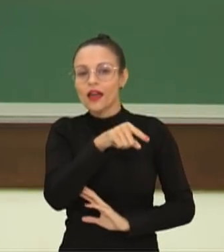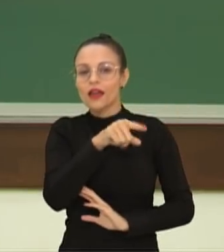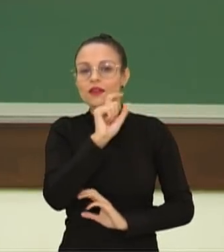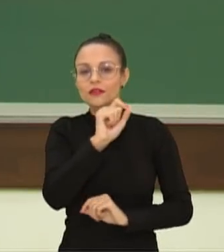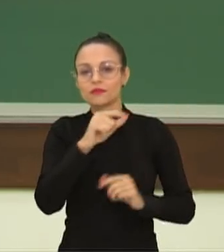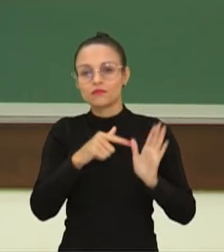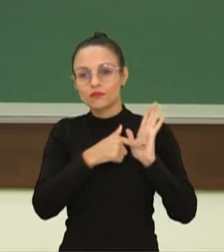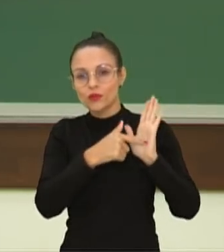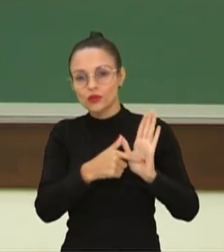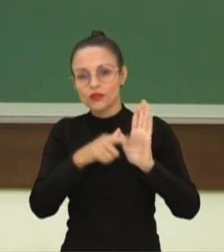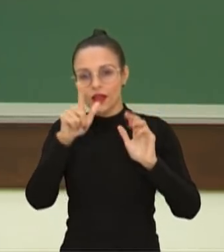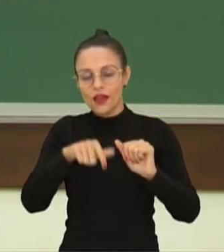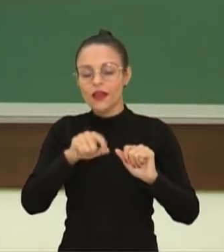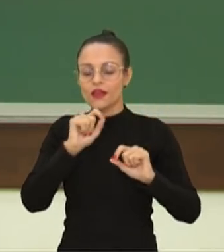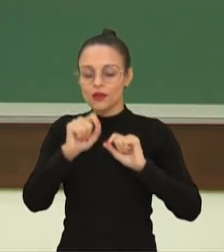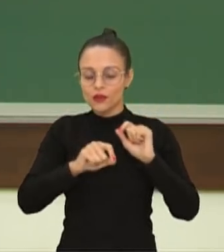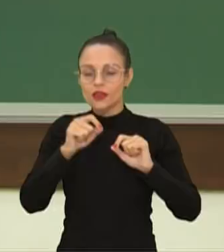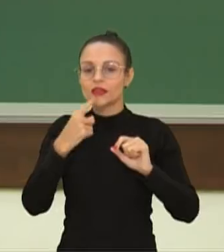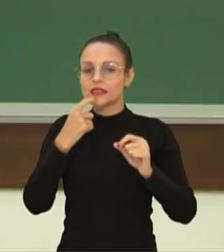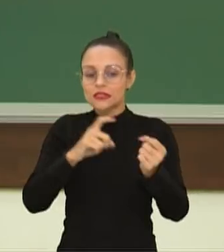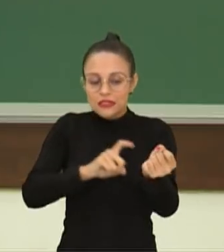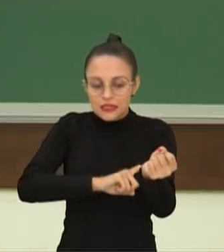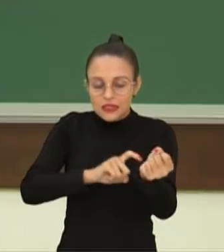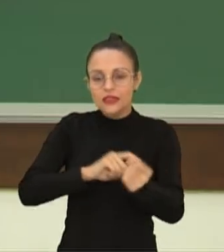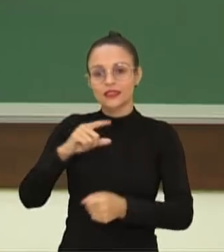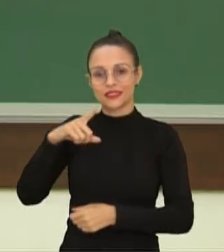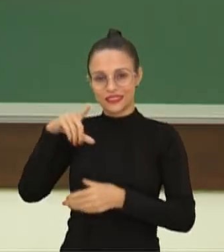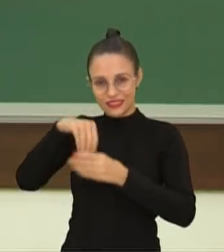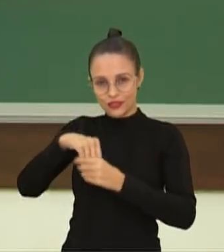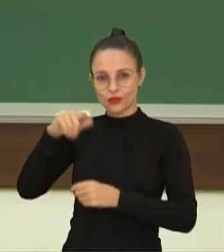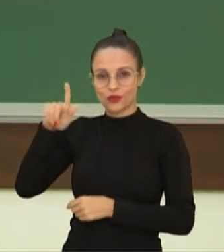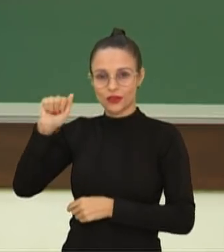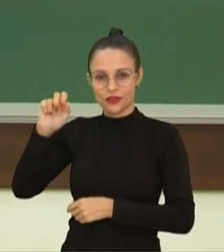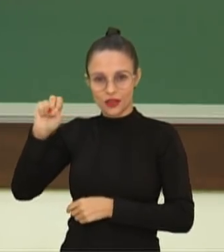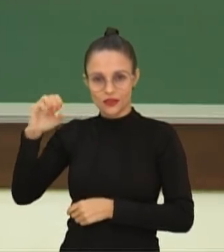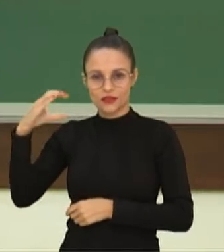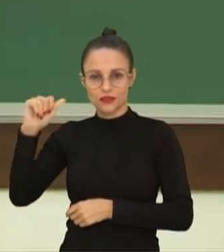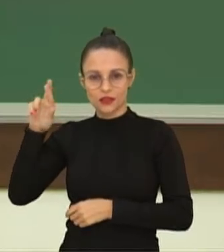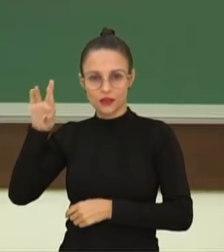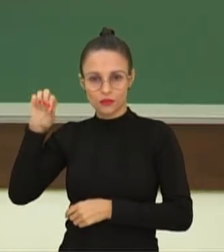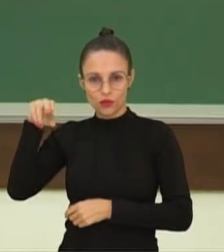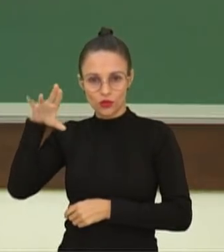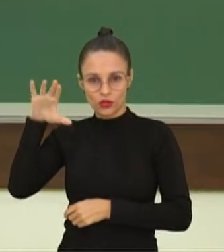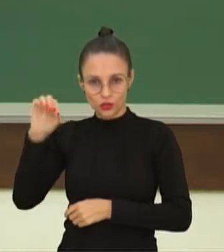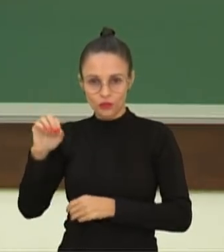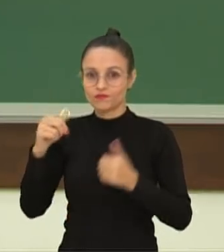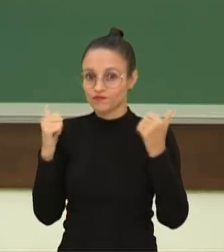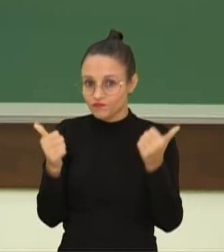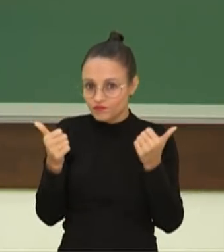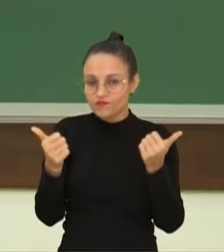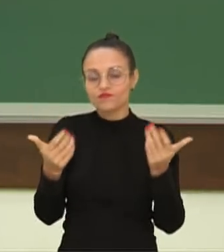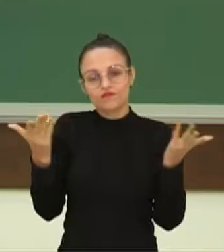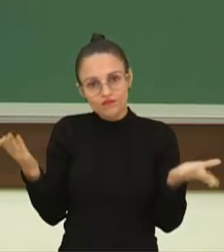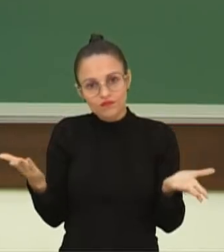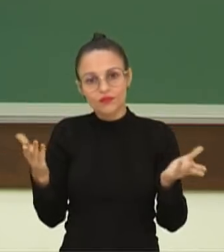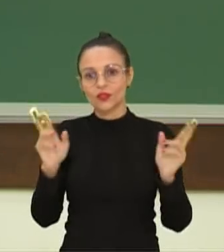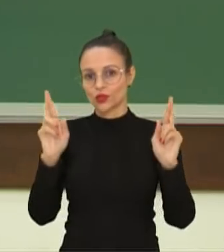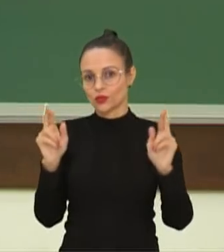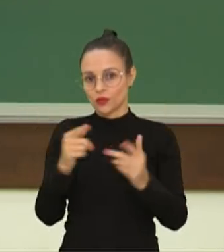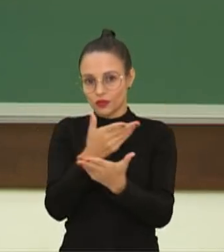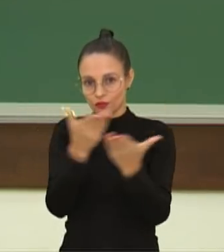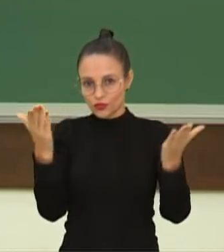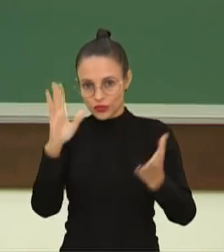para representar que nele é um sangue rico em gás carbônico, certo? Então, eu espero que você